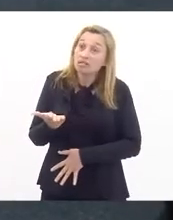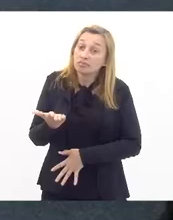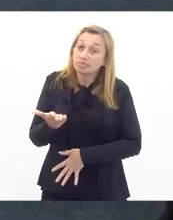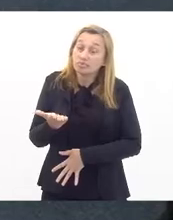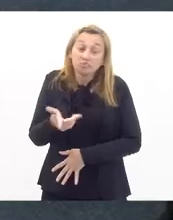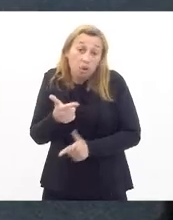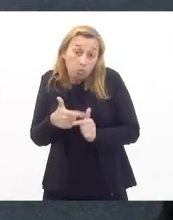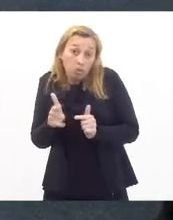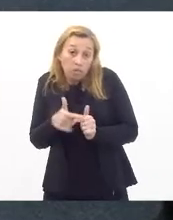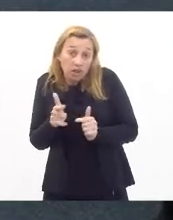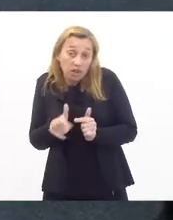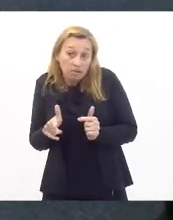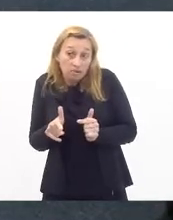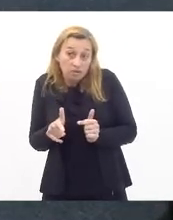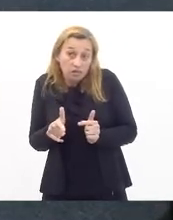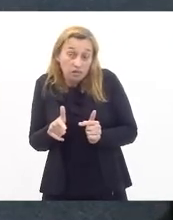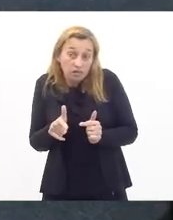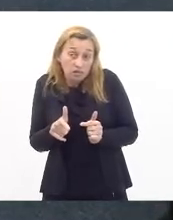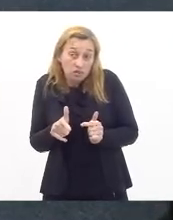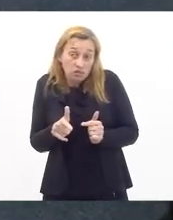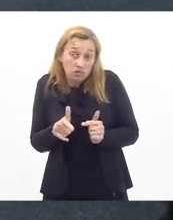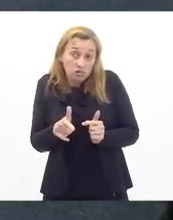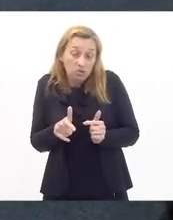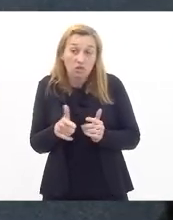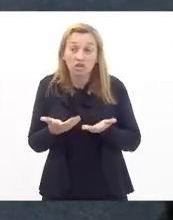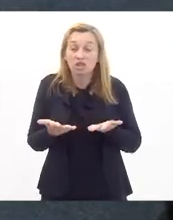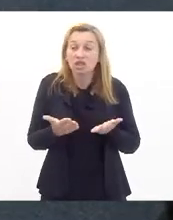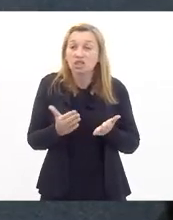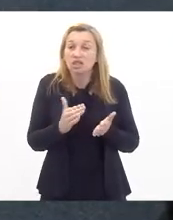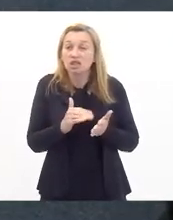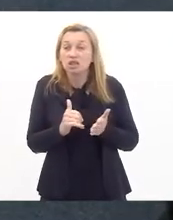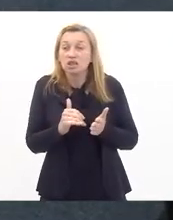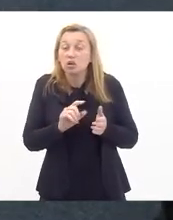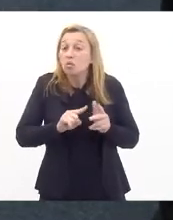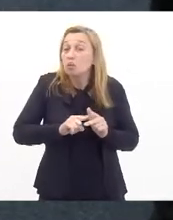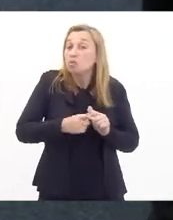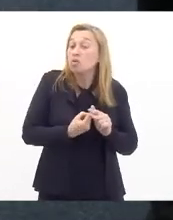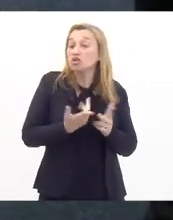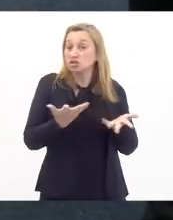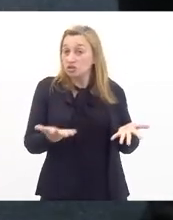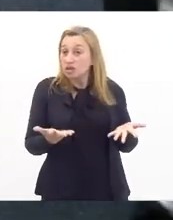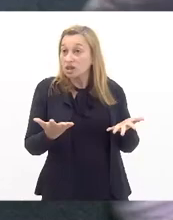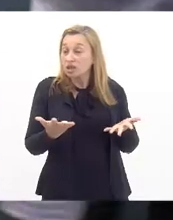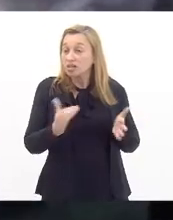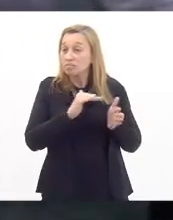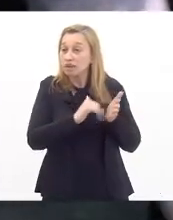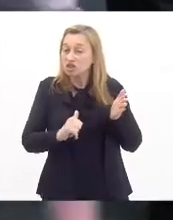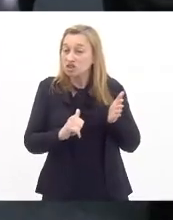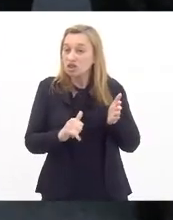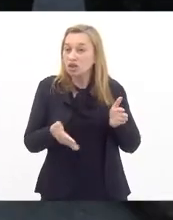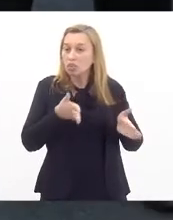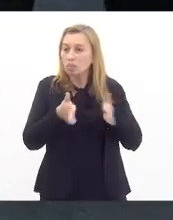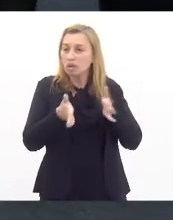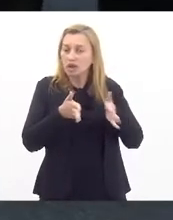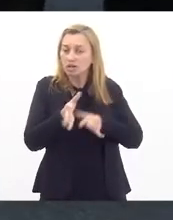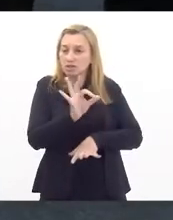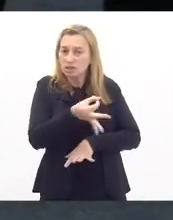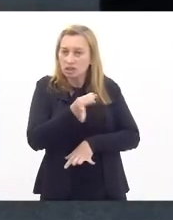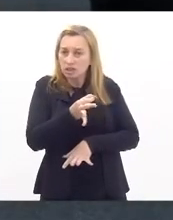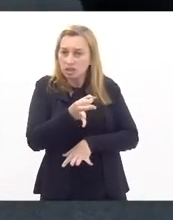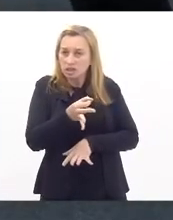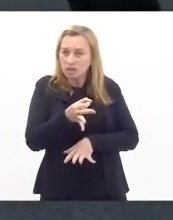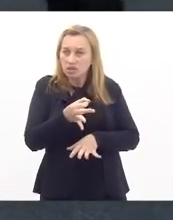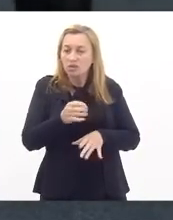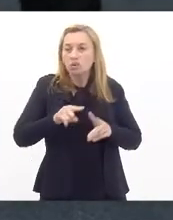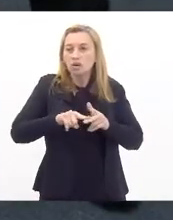um problema suprimindo dispositivos e modificando para retirar os prazos previstos e